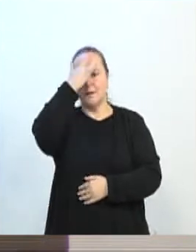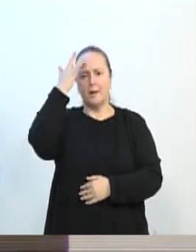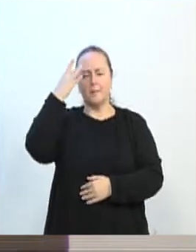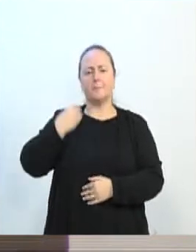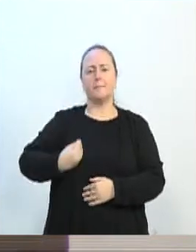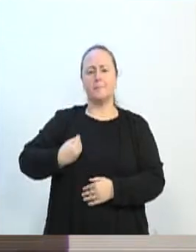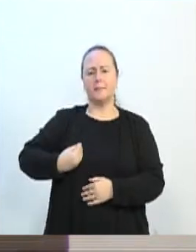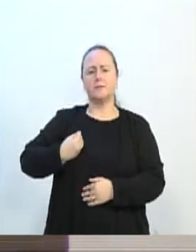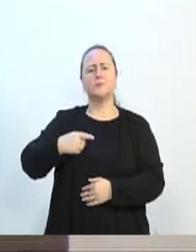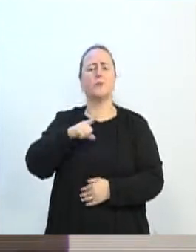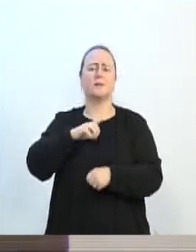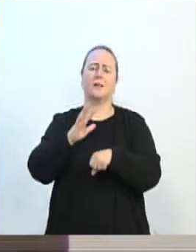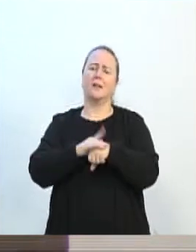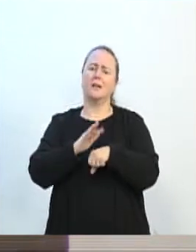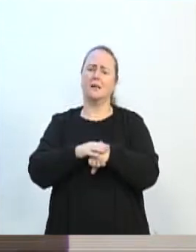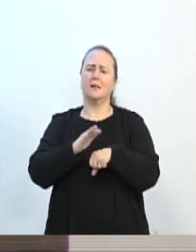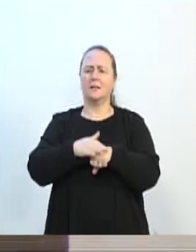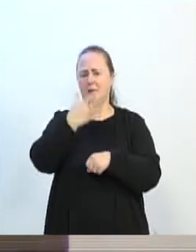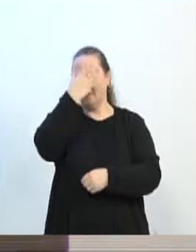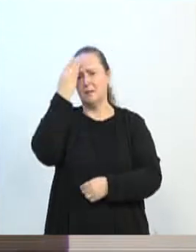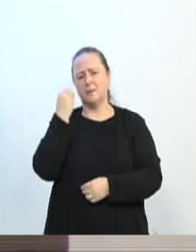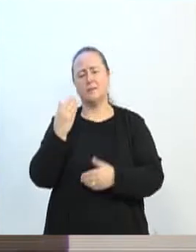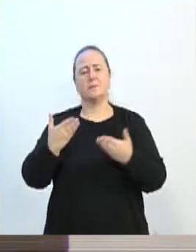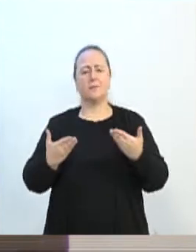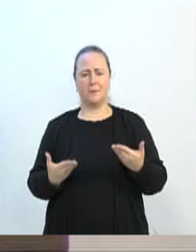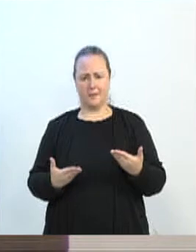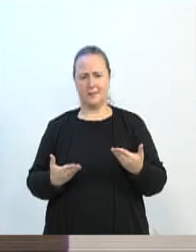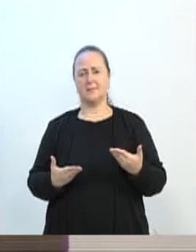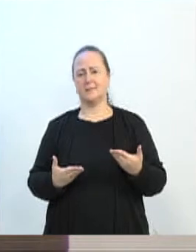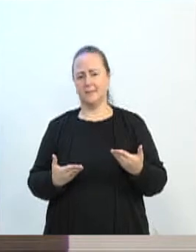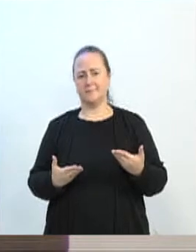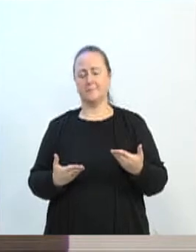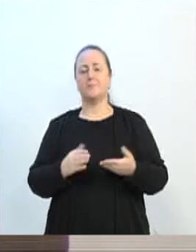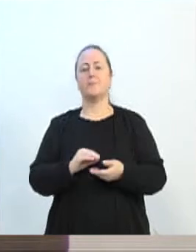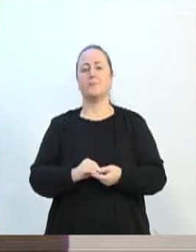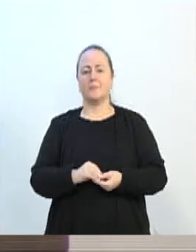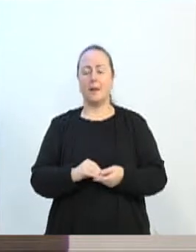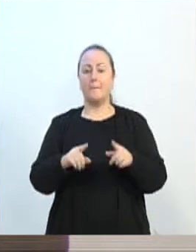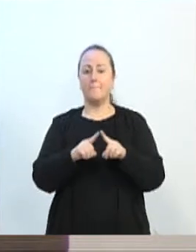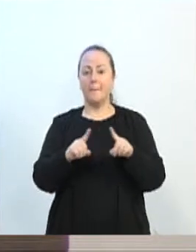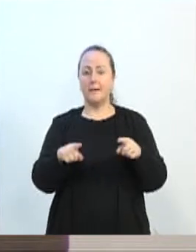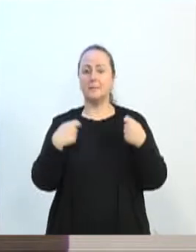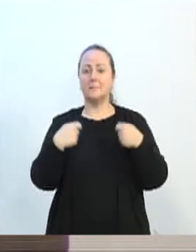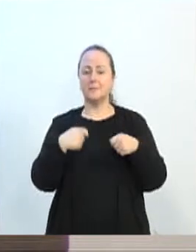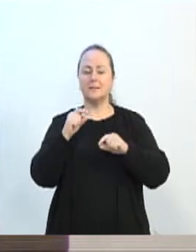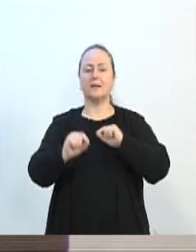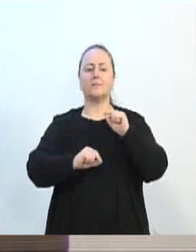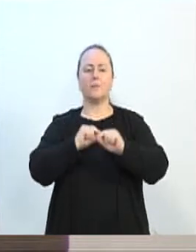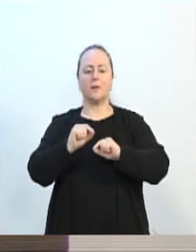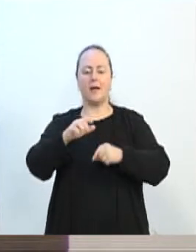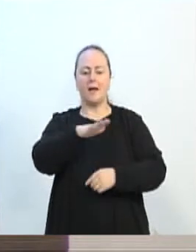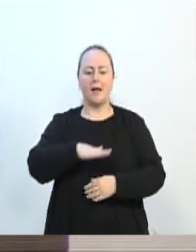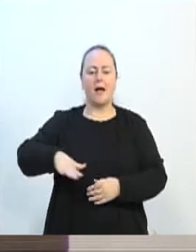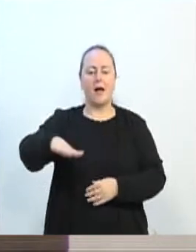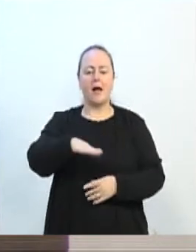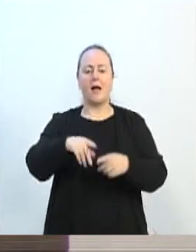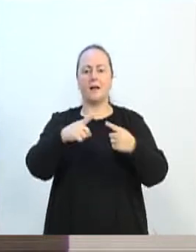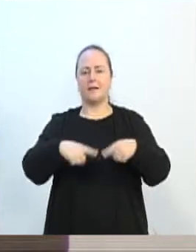demência, especialmente Alzheimer, e que isto acontecesse por meio de uma atividade na área da